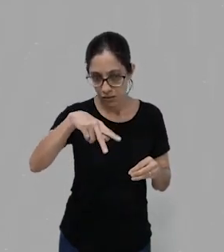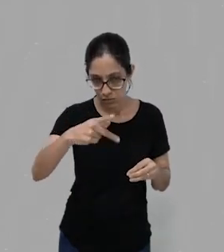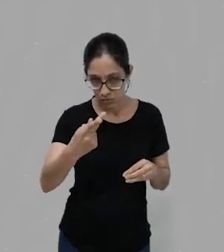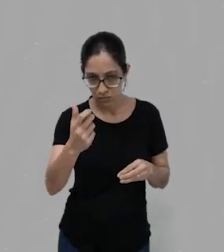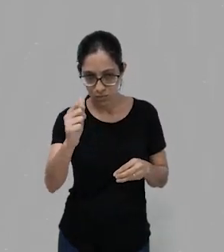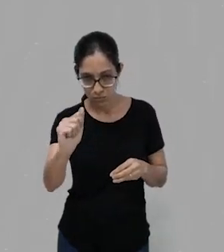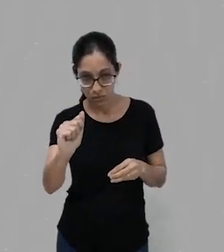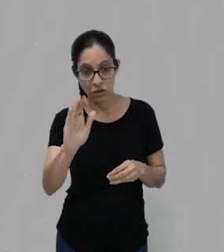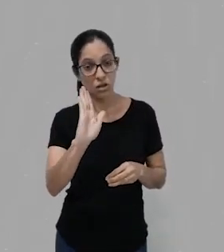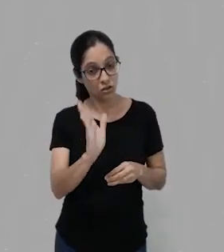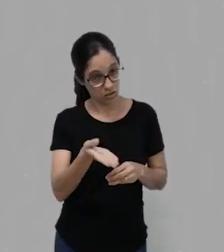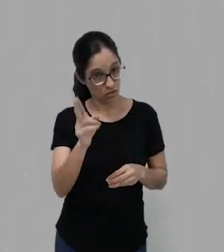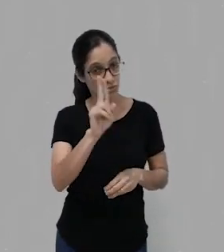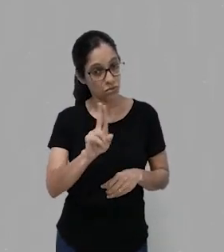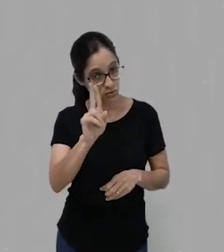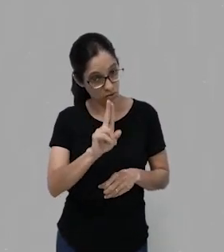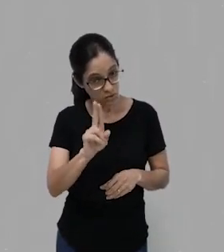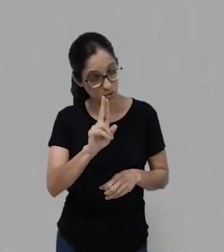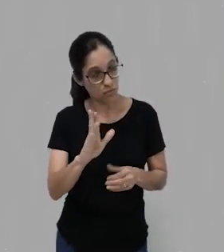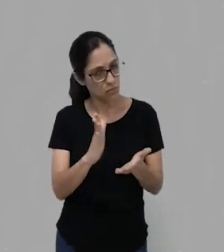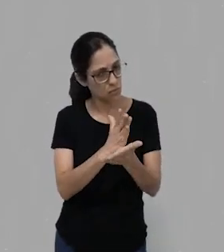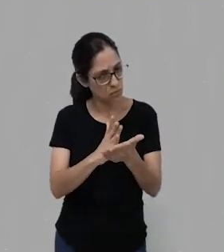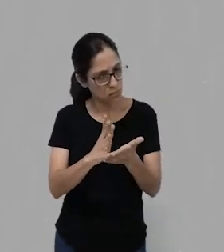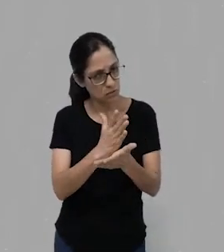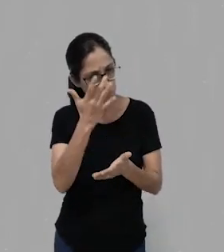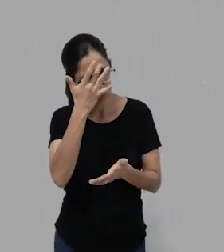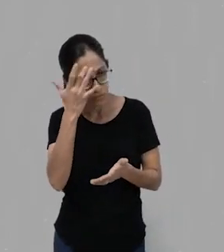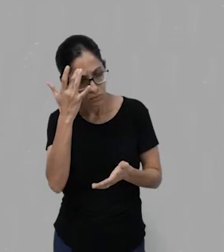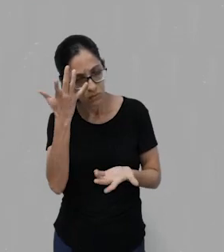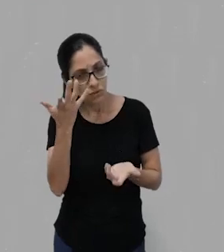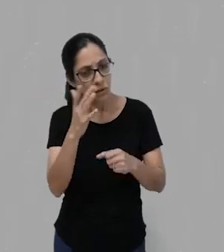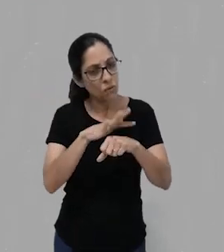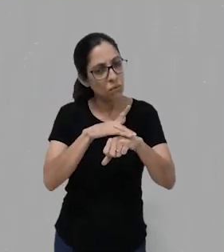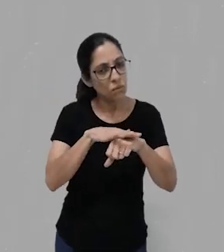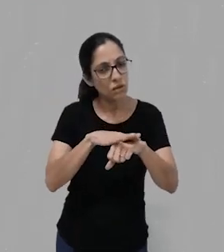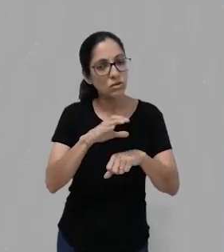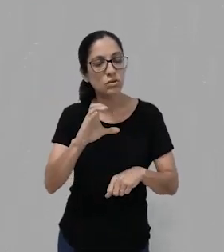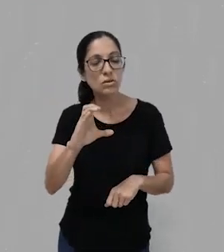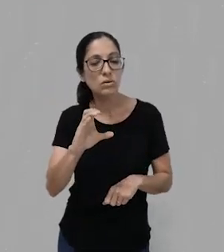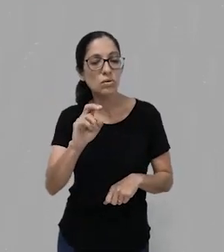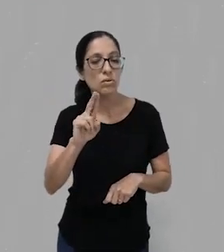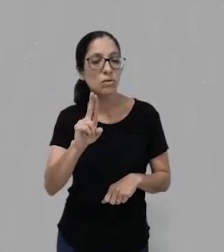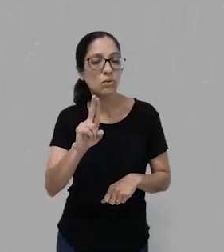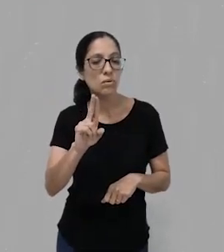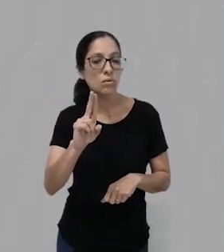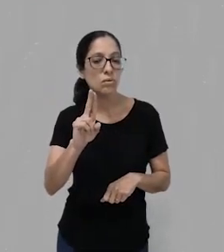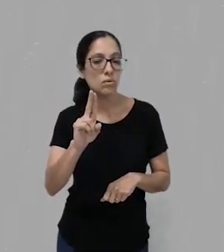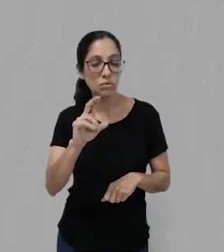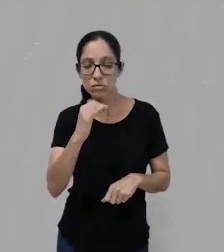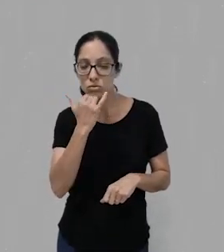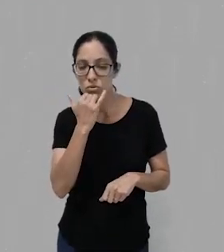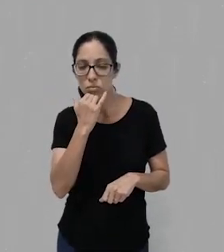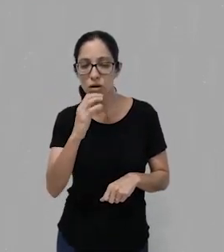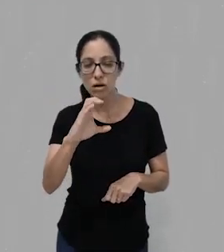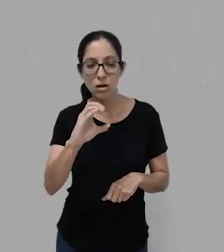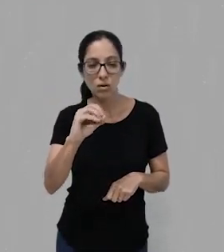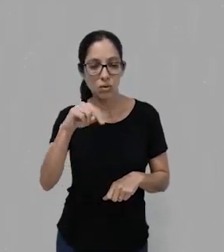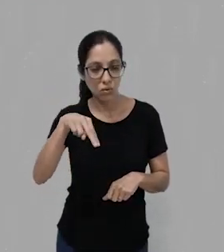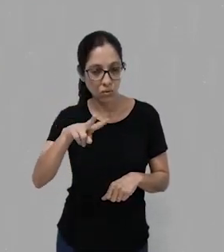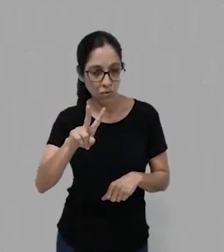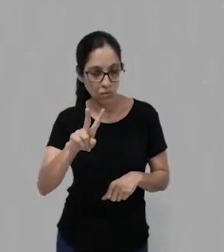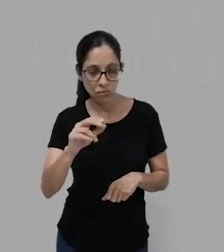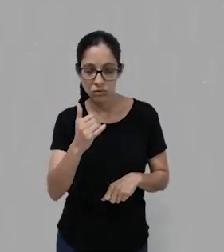é utilizado para o tratamento de algumas pessoas que sofrem de convulsão. Aí é uma questão à parte. Aí a justiça, já existe